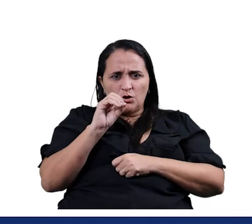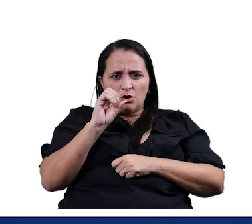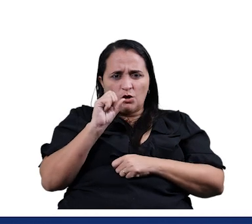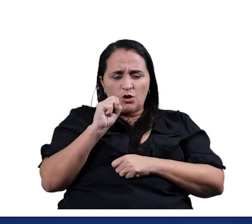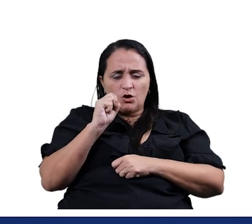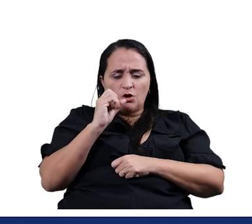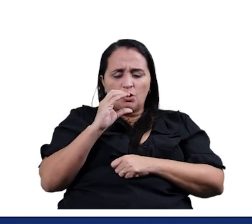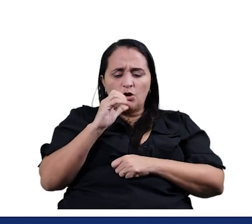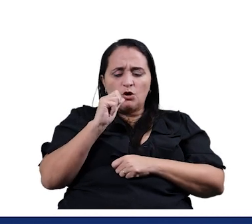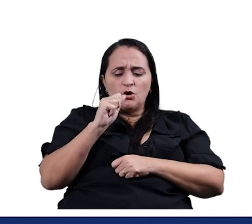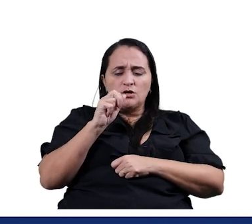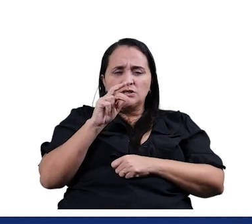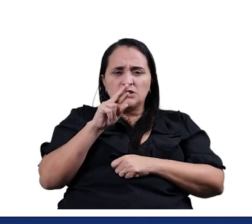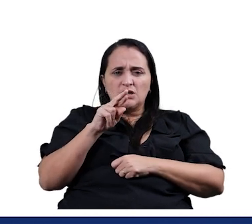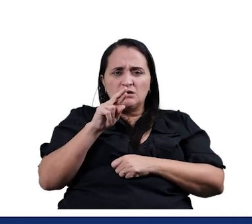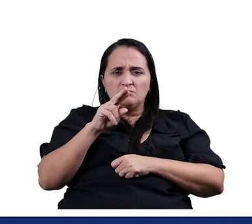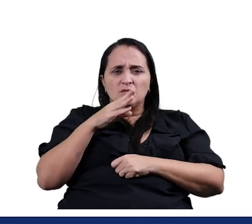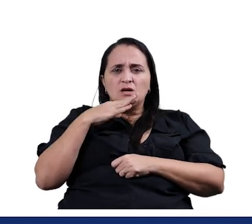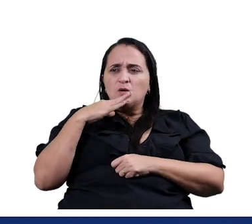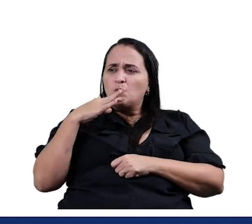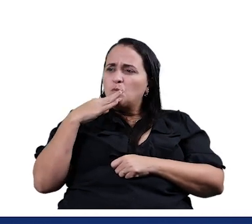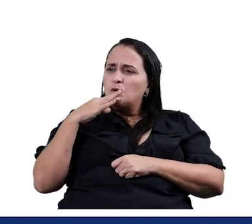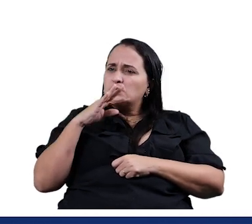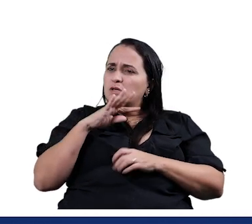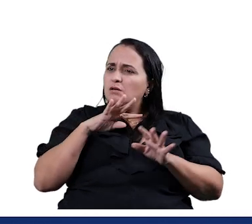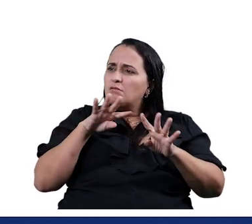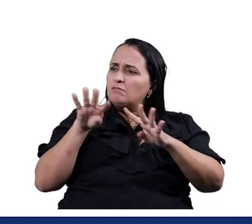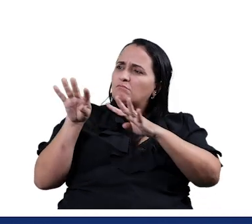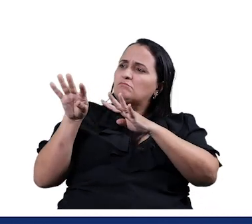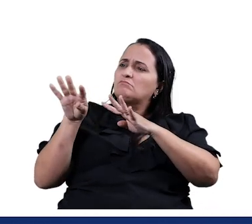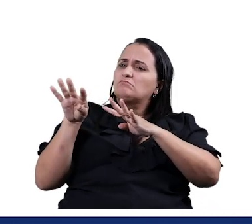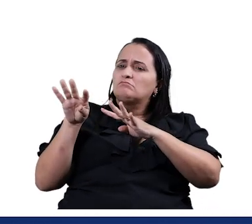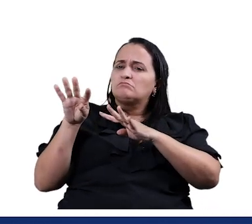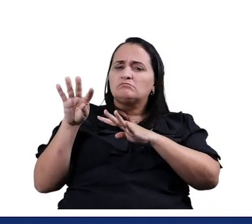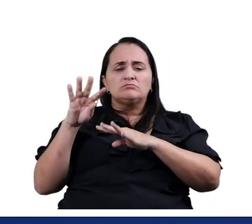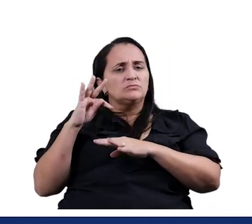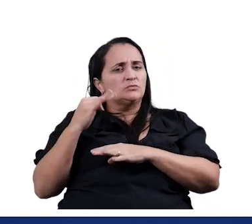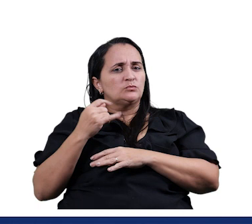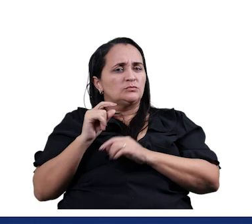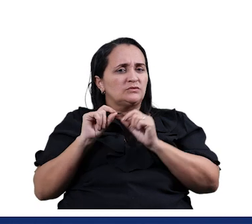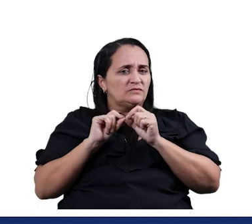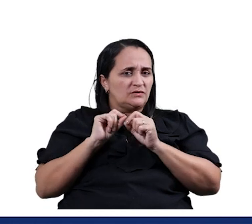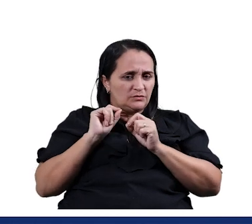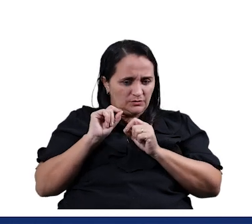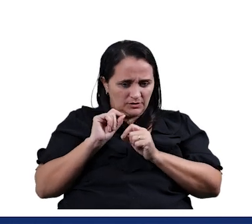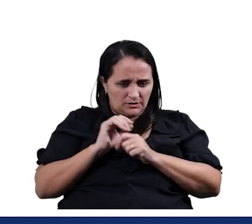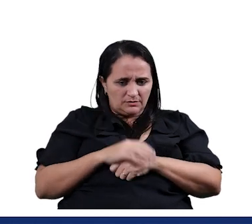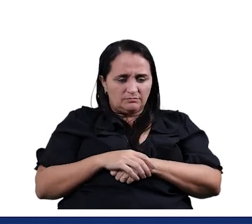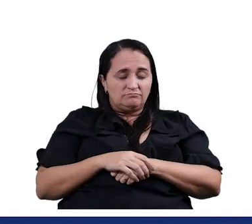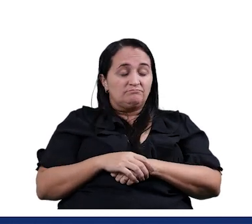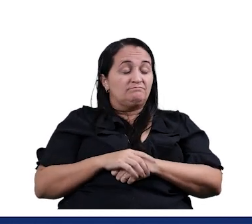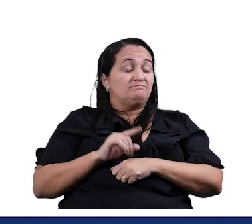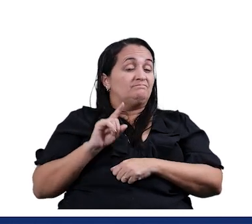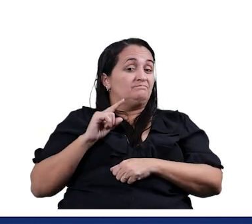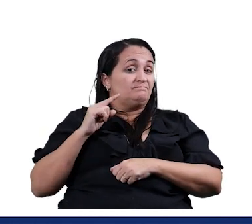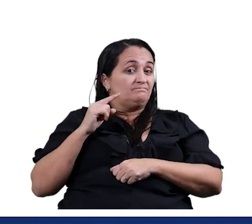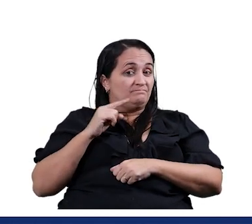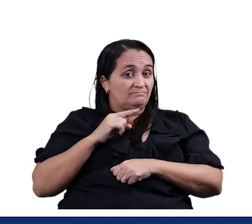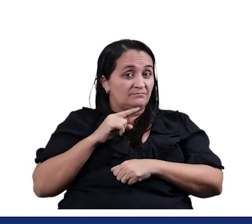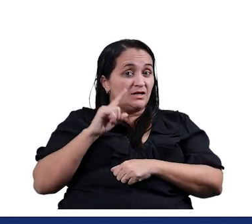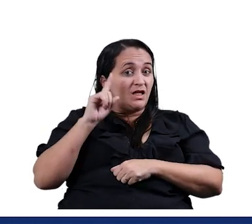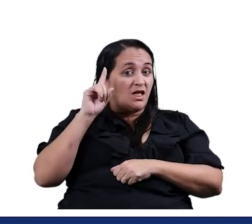O que é que Oscar fez para ser reconhecido socialmente? Olha aí, ele é o